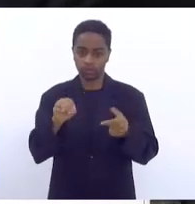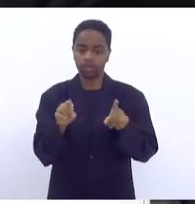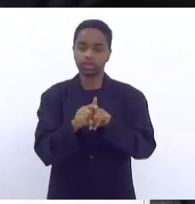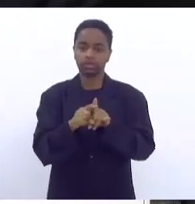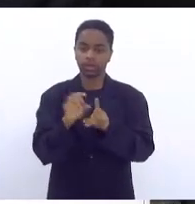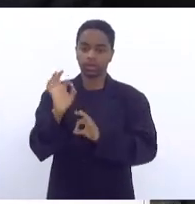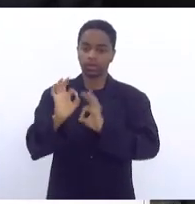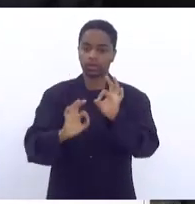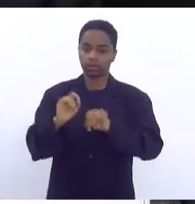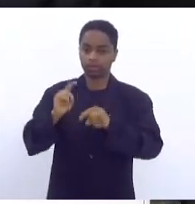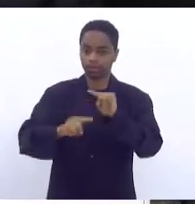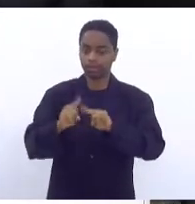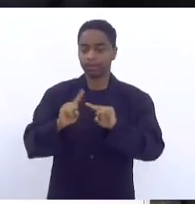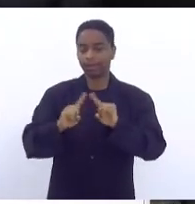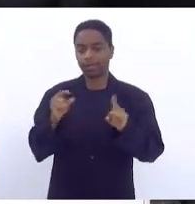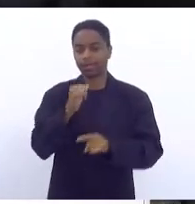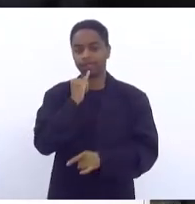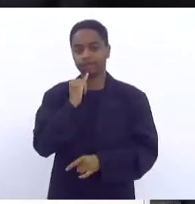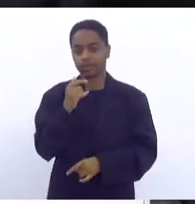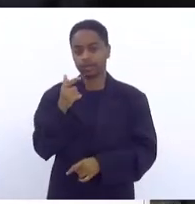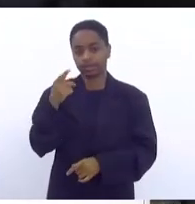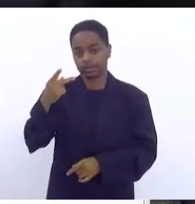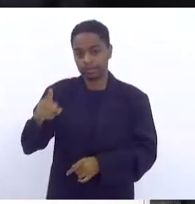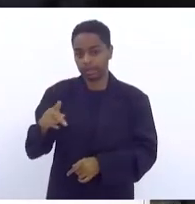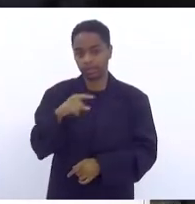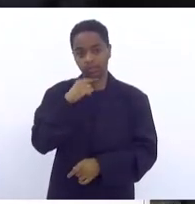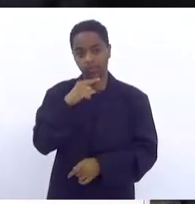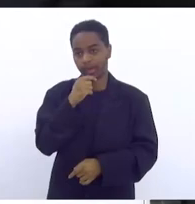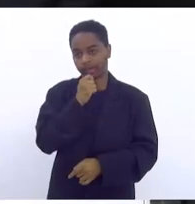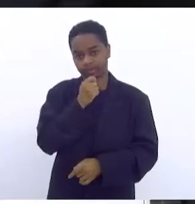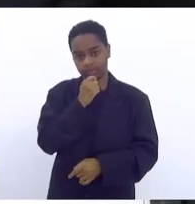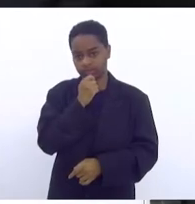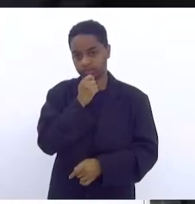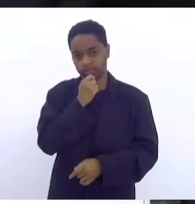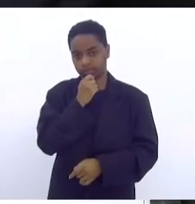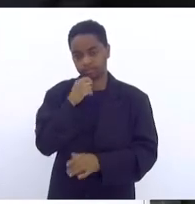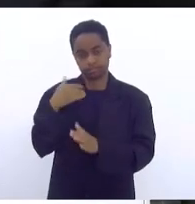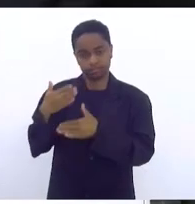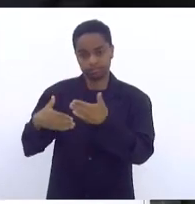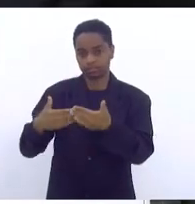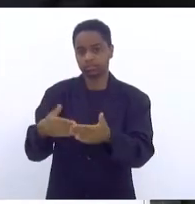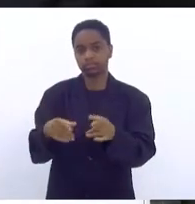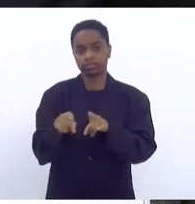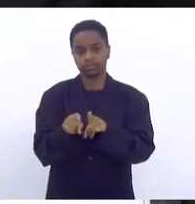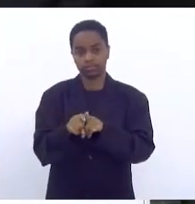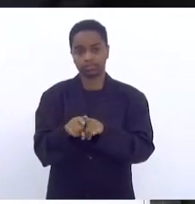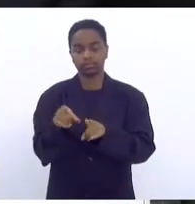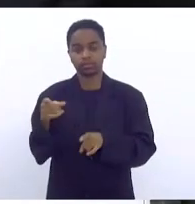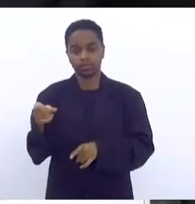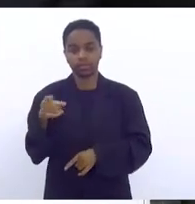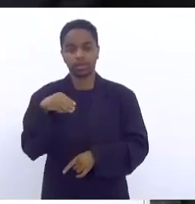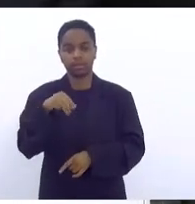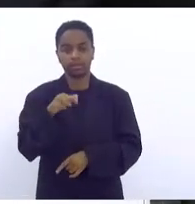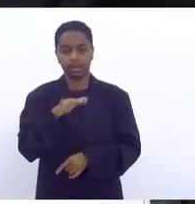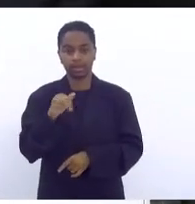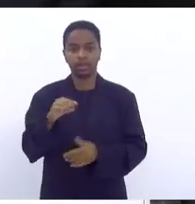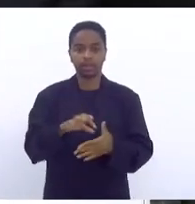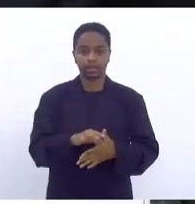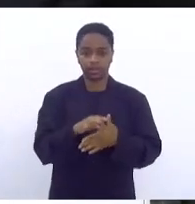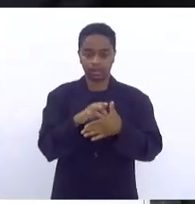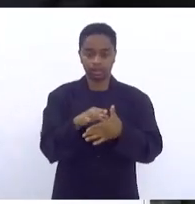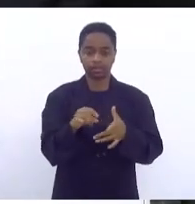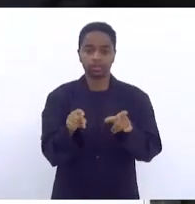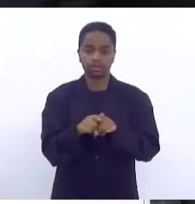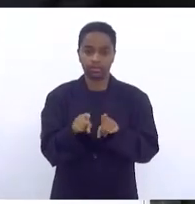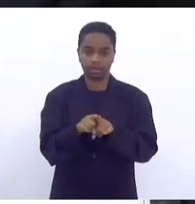seco e infelizmente na indiana a gente ainda não conseguiu evoluir com cadastro e a Dona Maria é líder afluente nosso